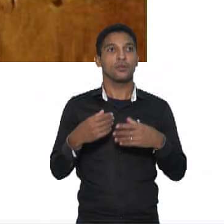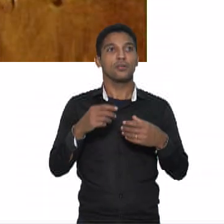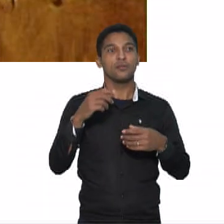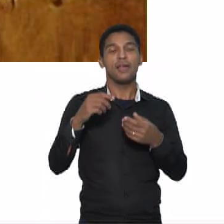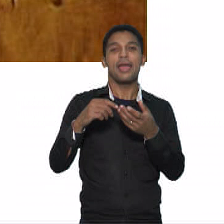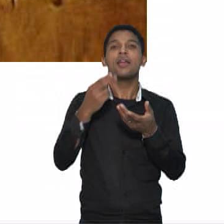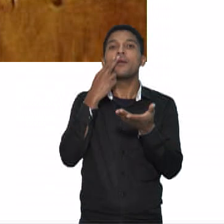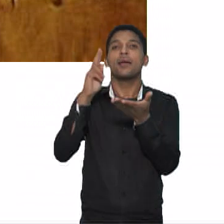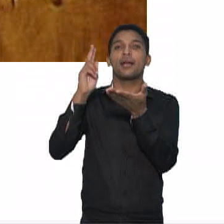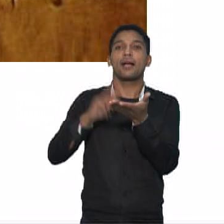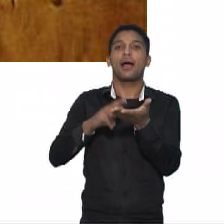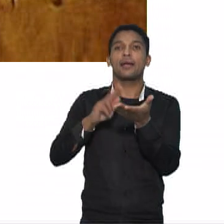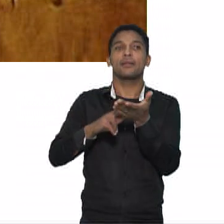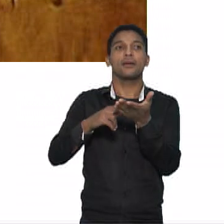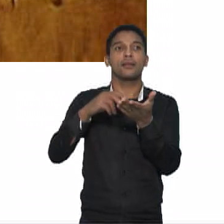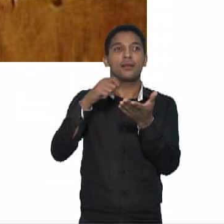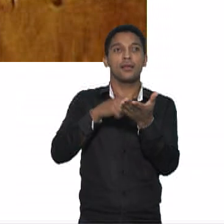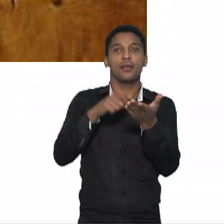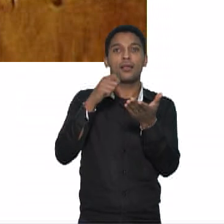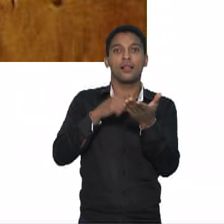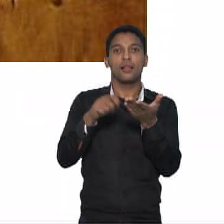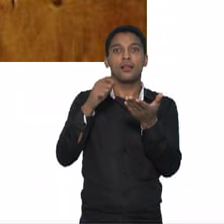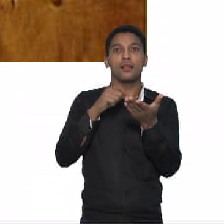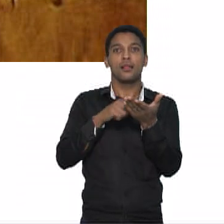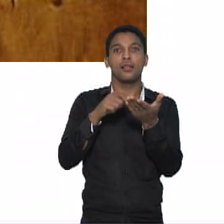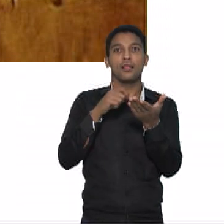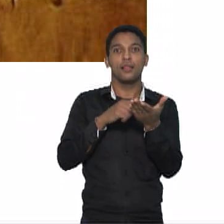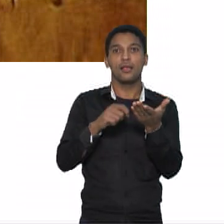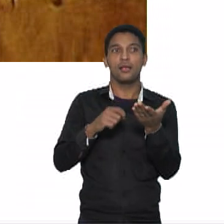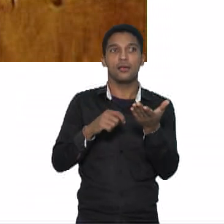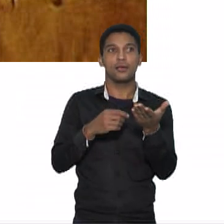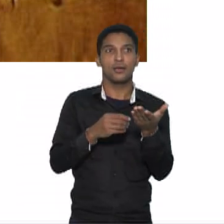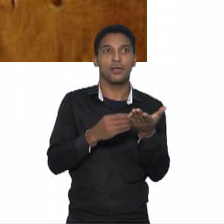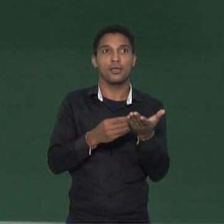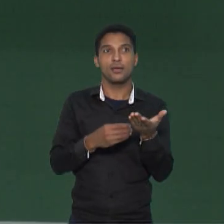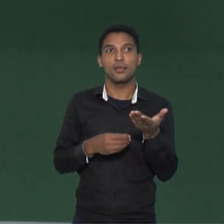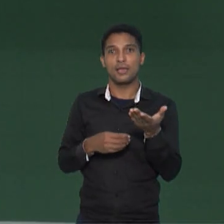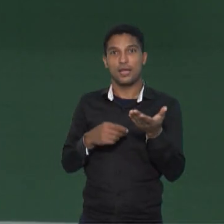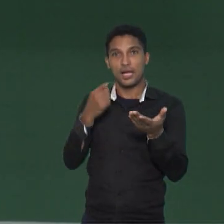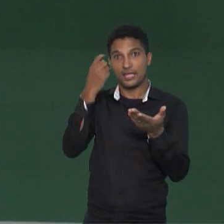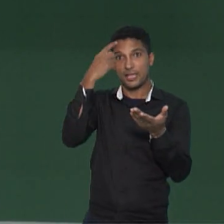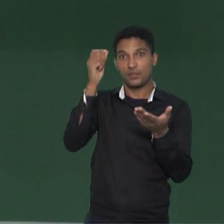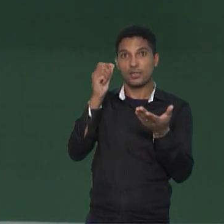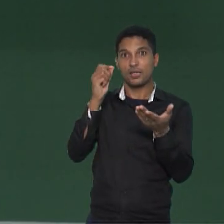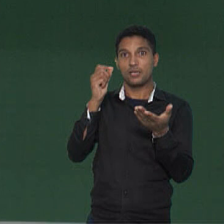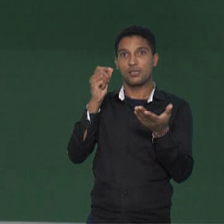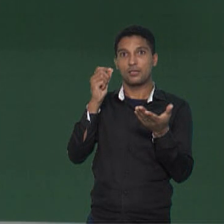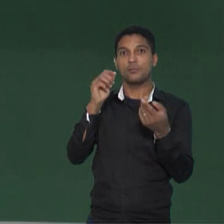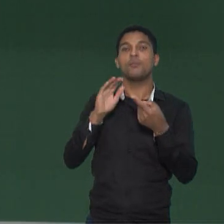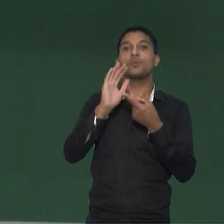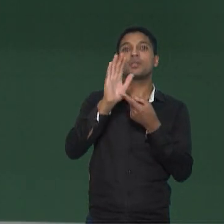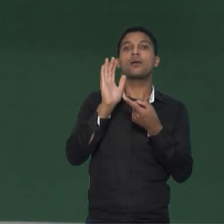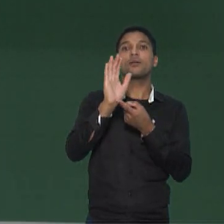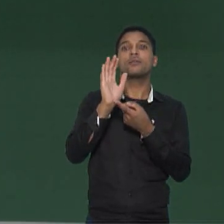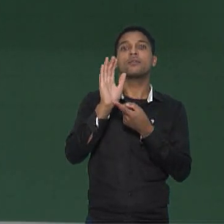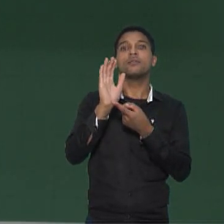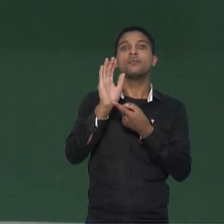carta doando para a família da assassina dele. Como a ideia era criar um mártir ali da